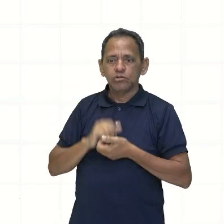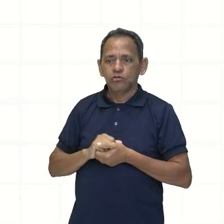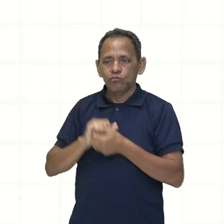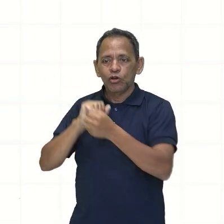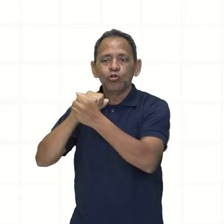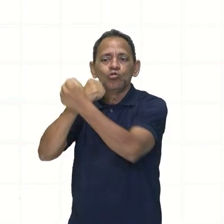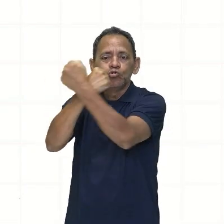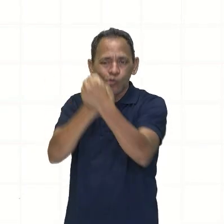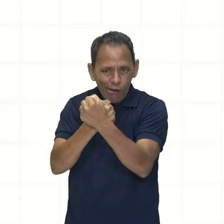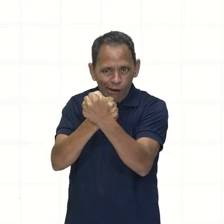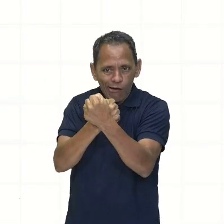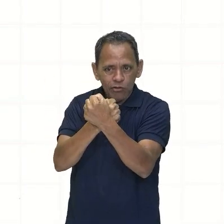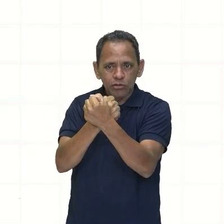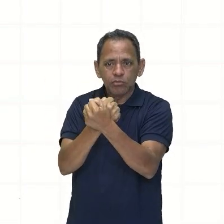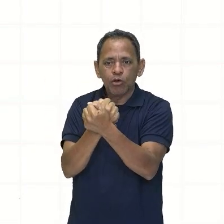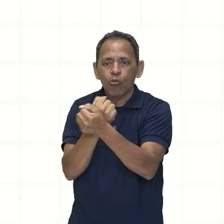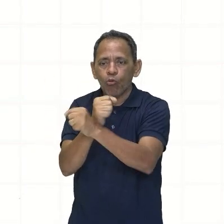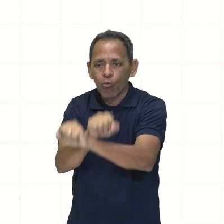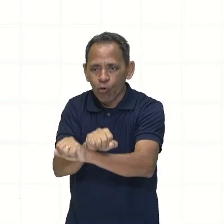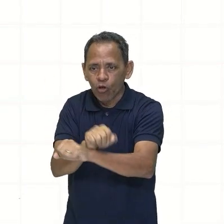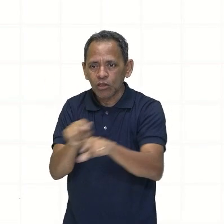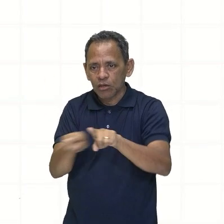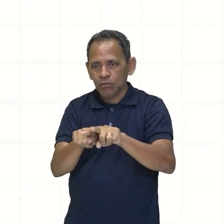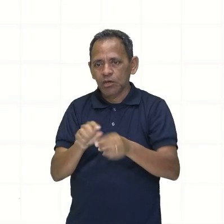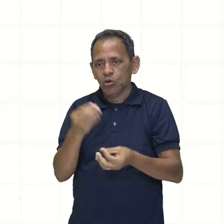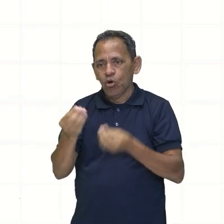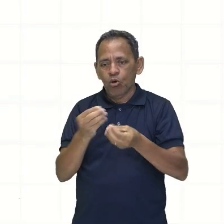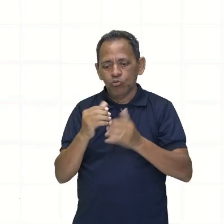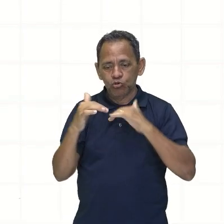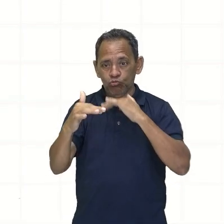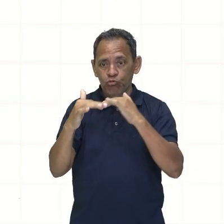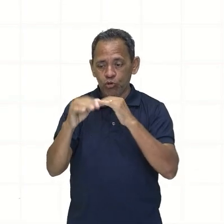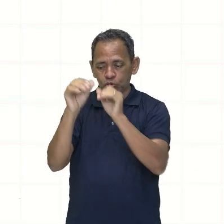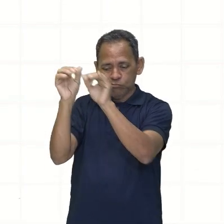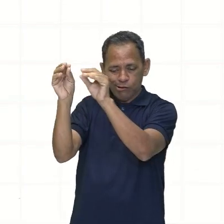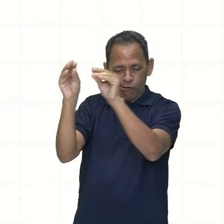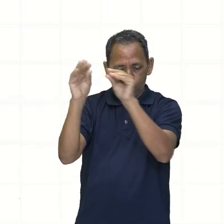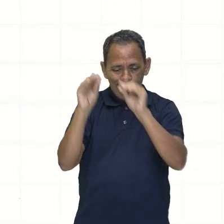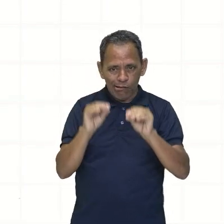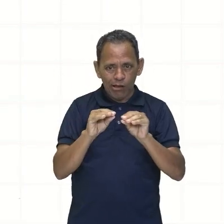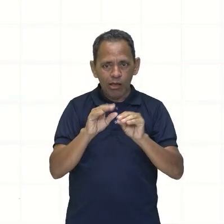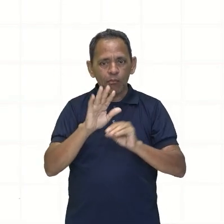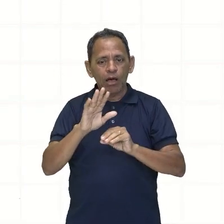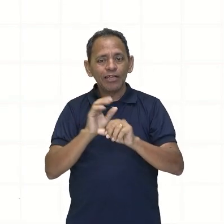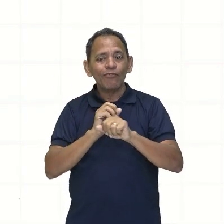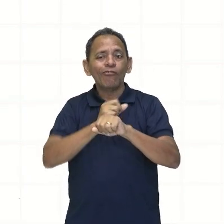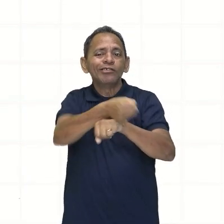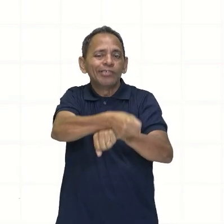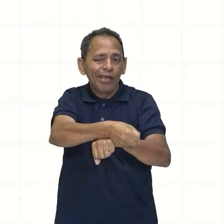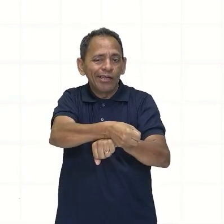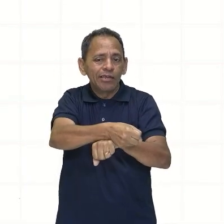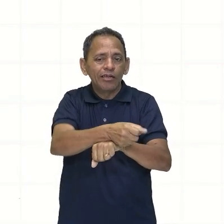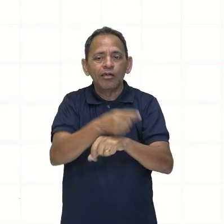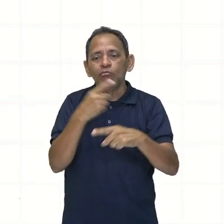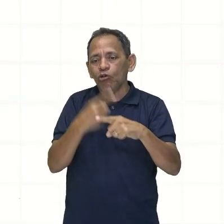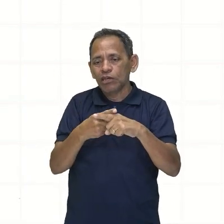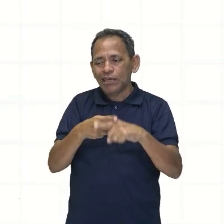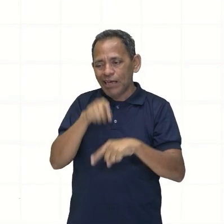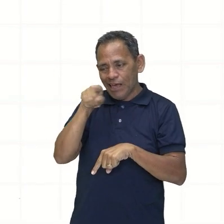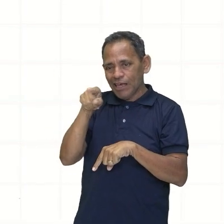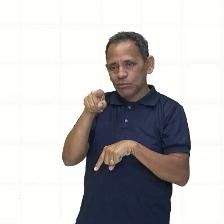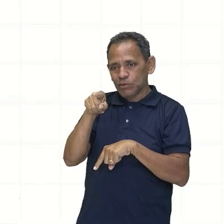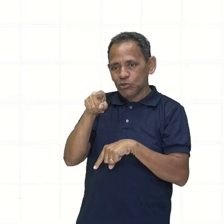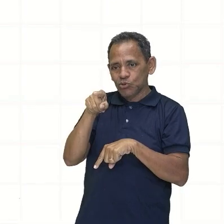observa essa movimentação, né, dessas pessoas, mas uma imigração forçada, né? Esses imigrantes